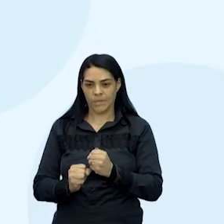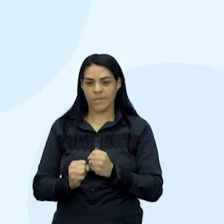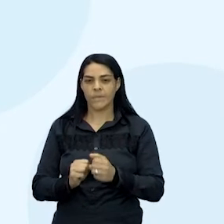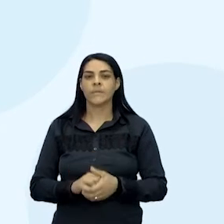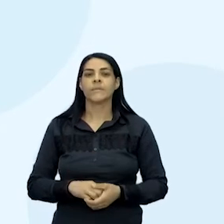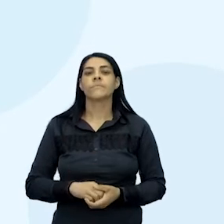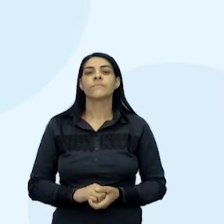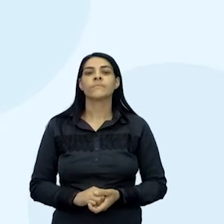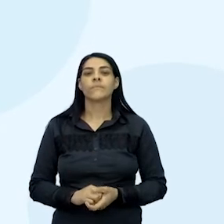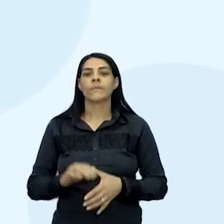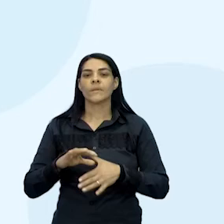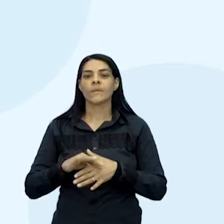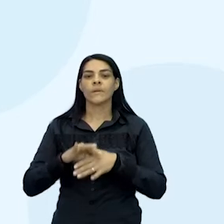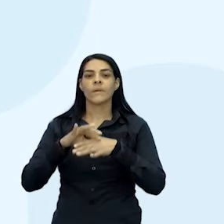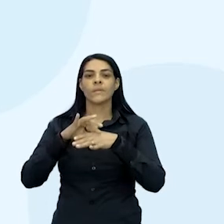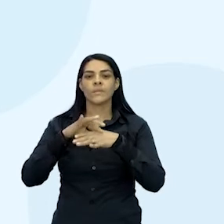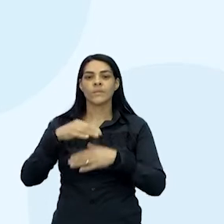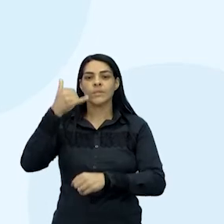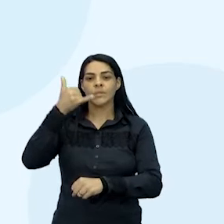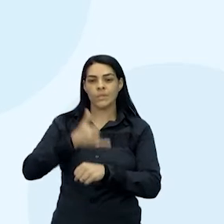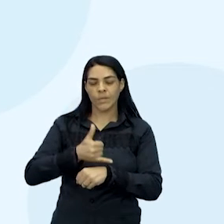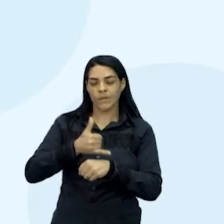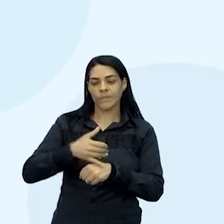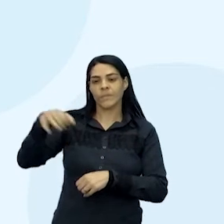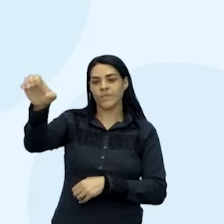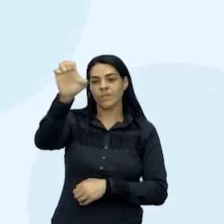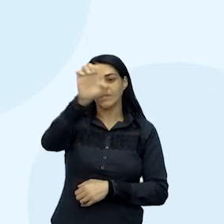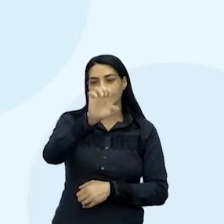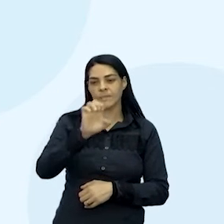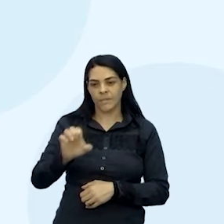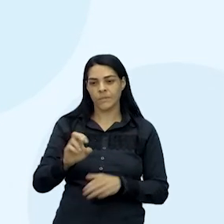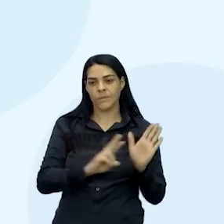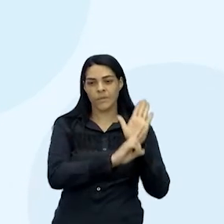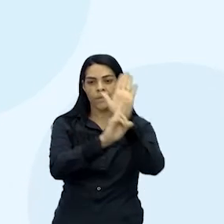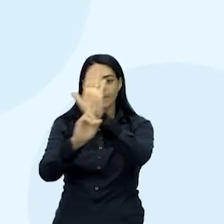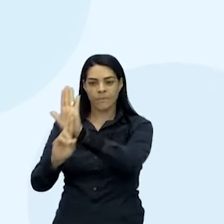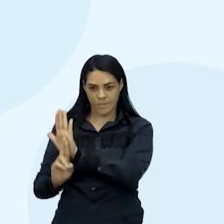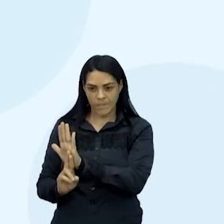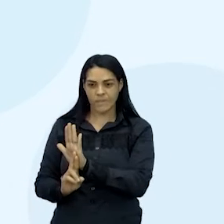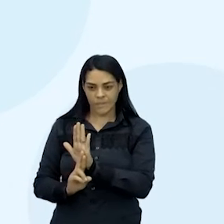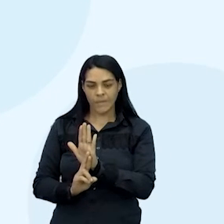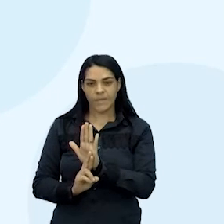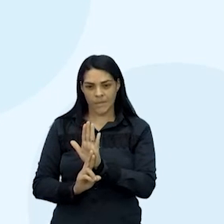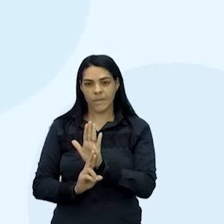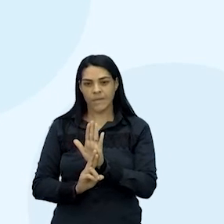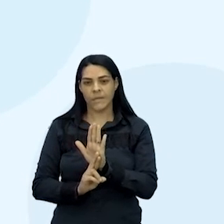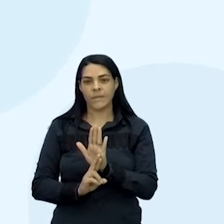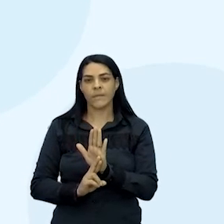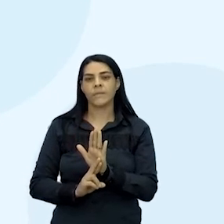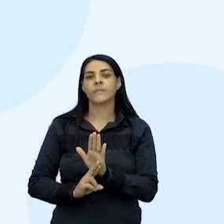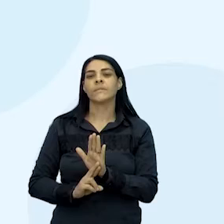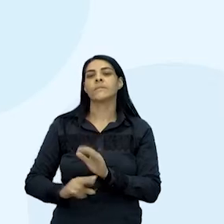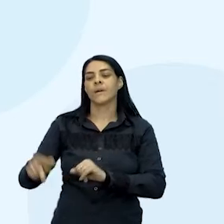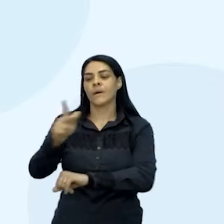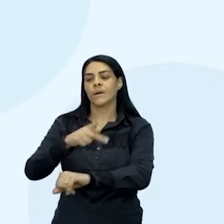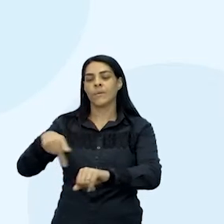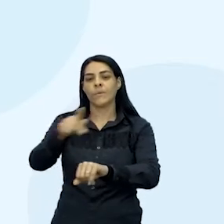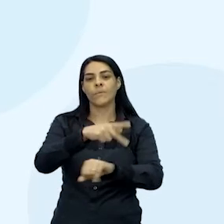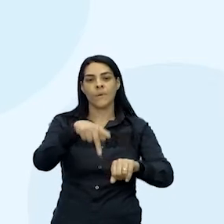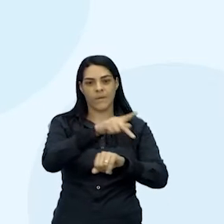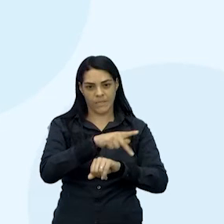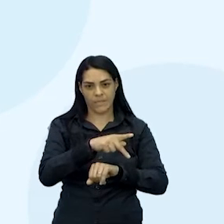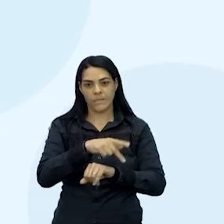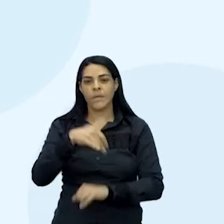de chefe de Estado, né? Então, ele representa a nação no âmbito internacional. E de chefe